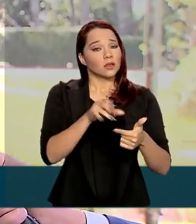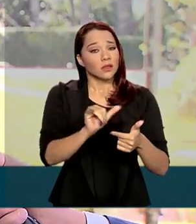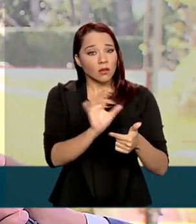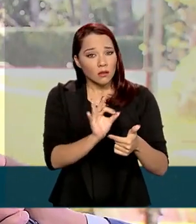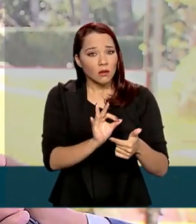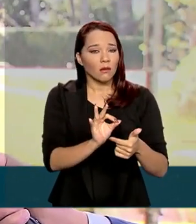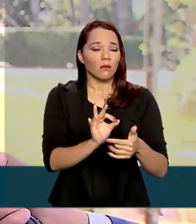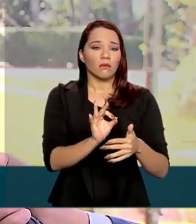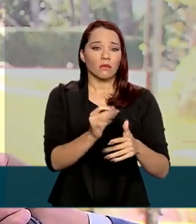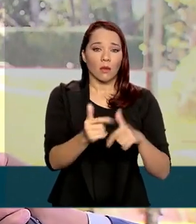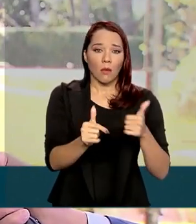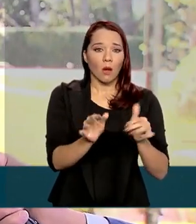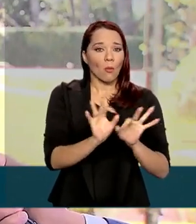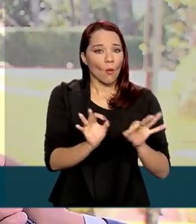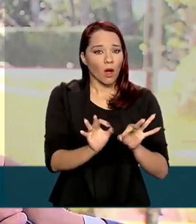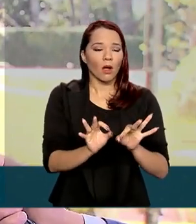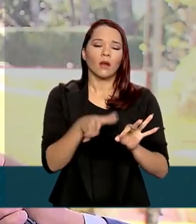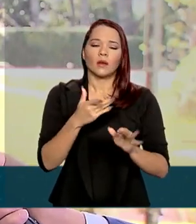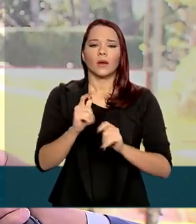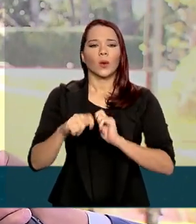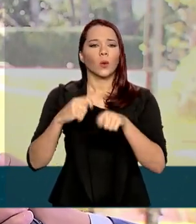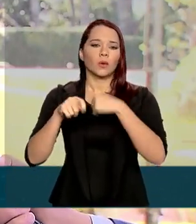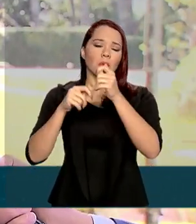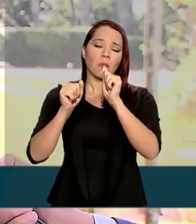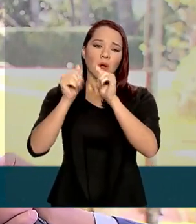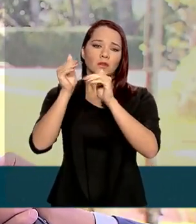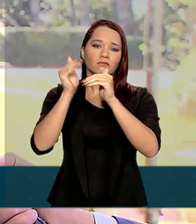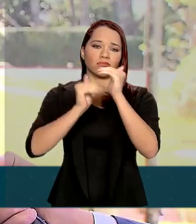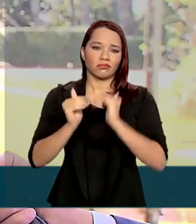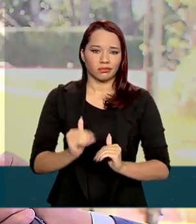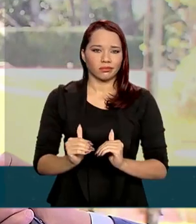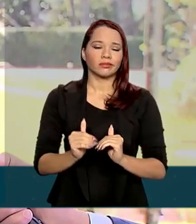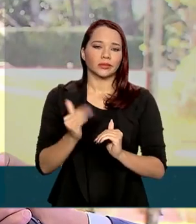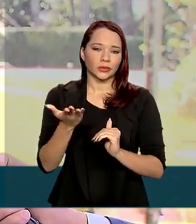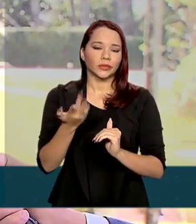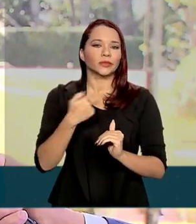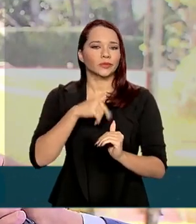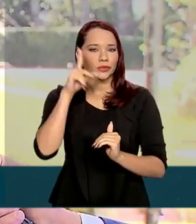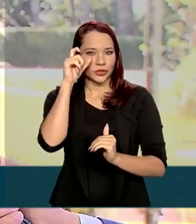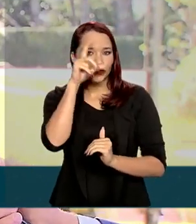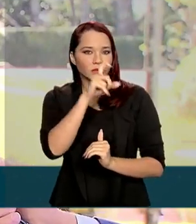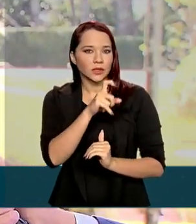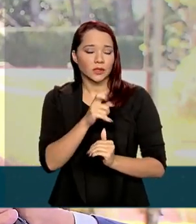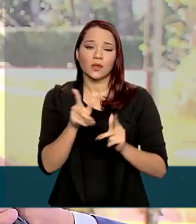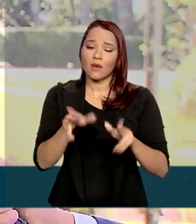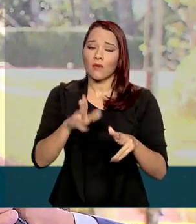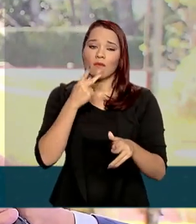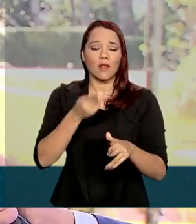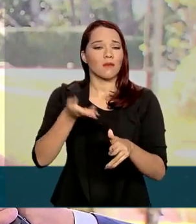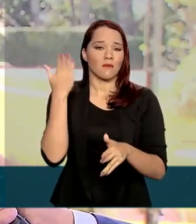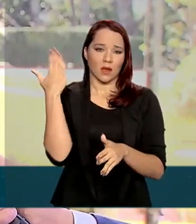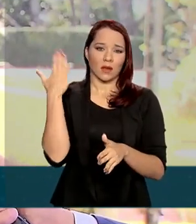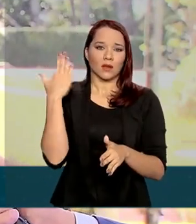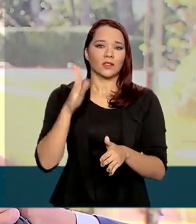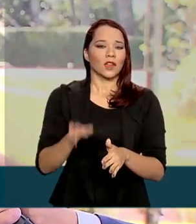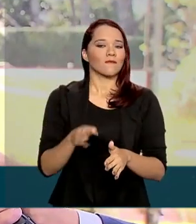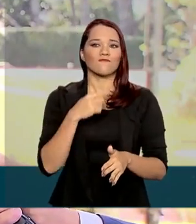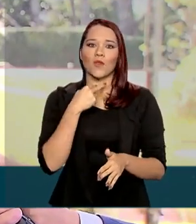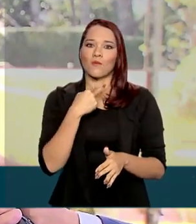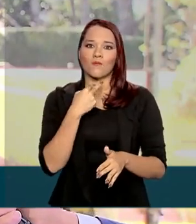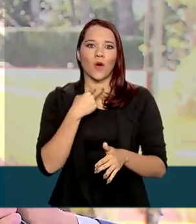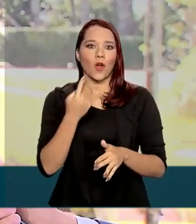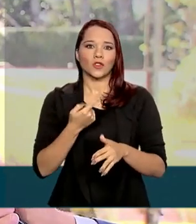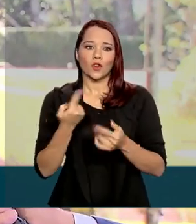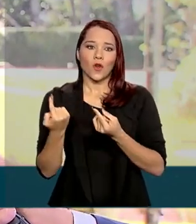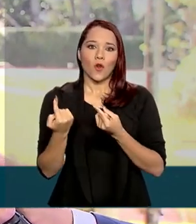contrário a a economia pode colocar uma situação bastante complexa e como já disse no passado não se